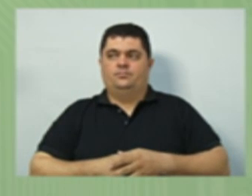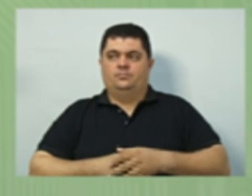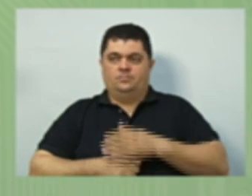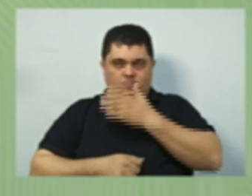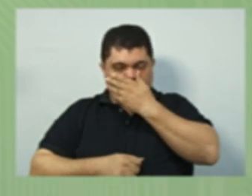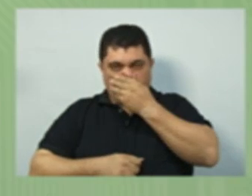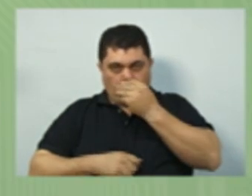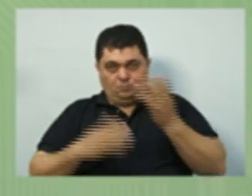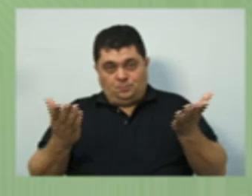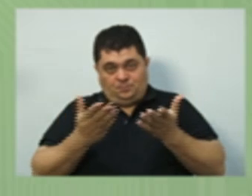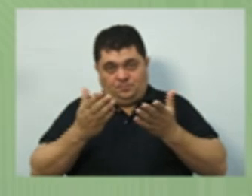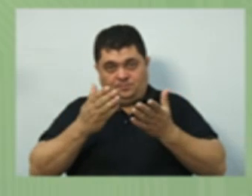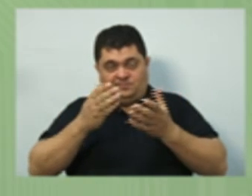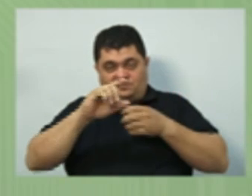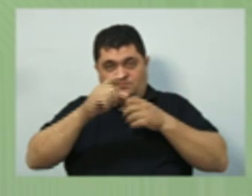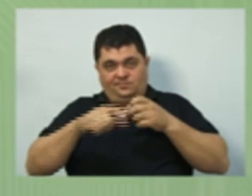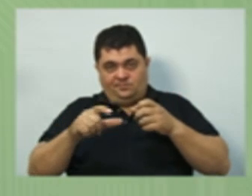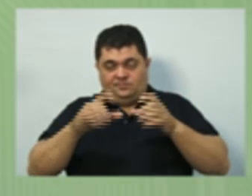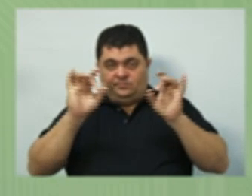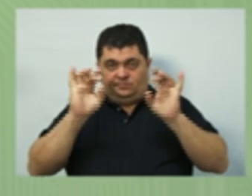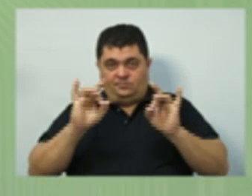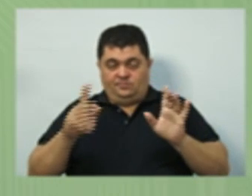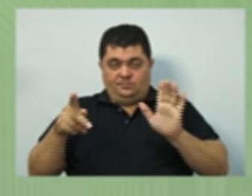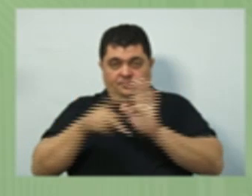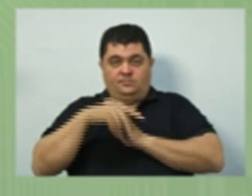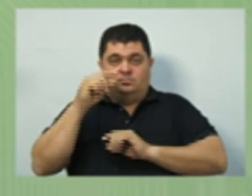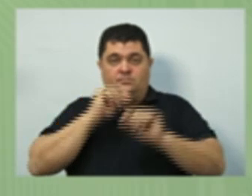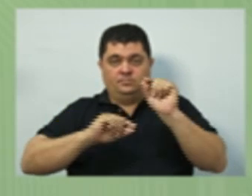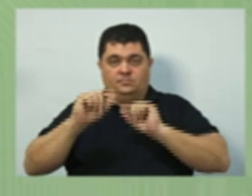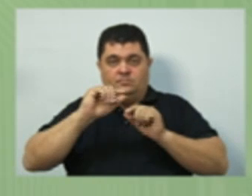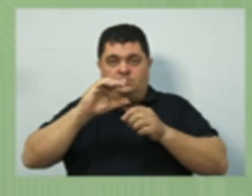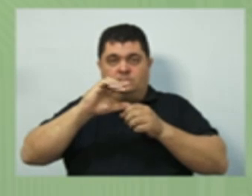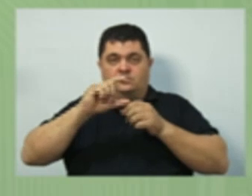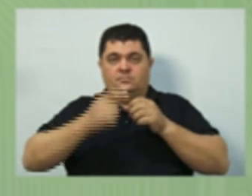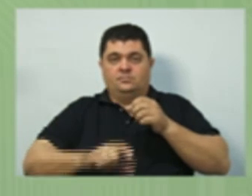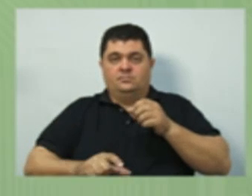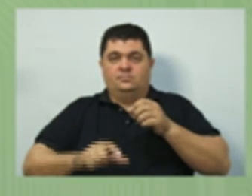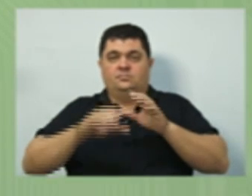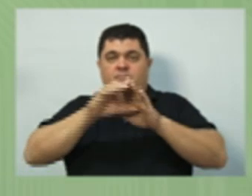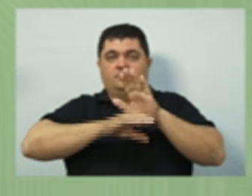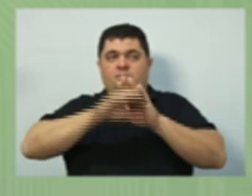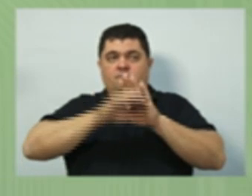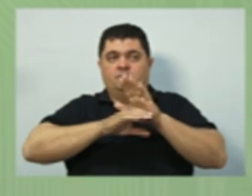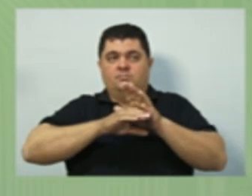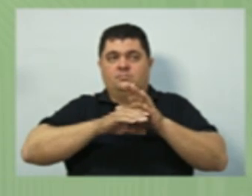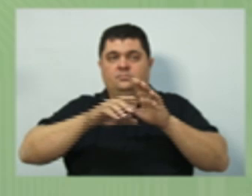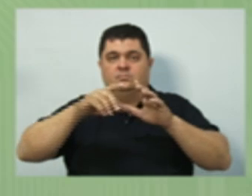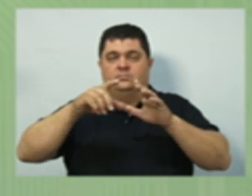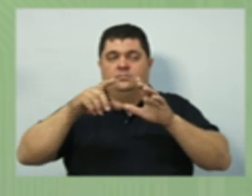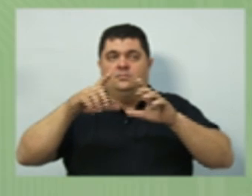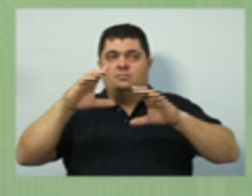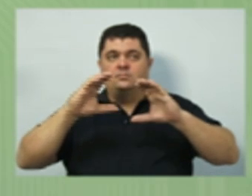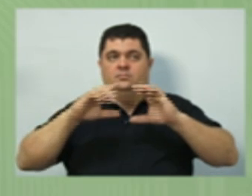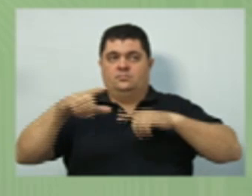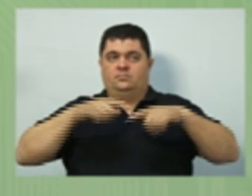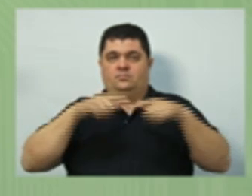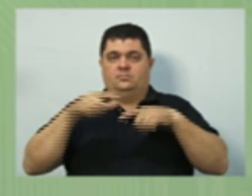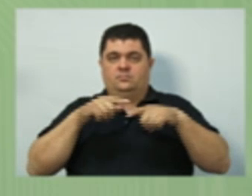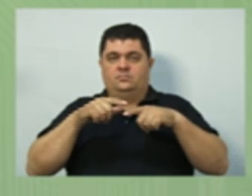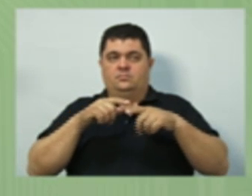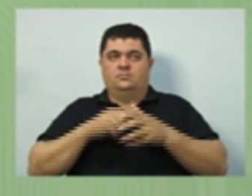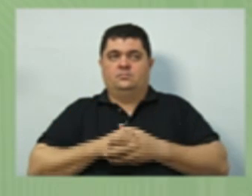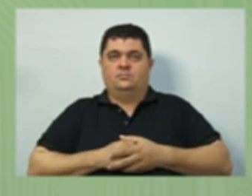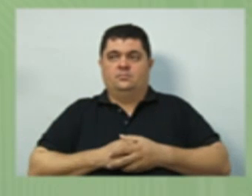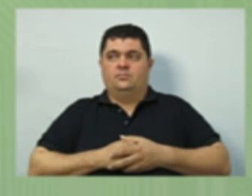Conteúdo da aula de hoje em especial é conceito clássico de trabalho. Vamos trabalhar